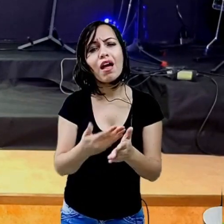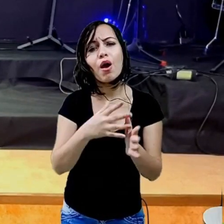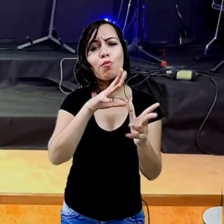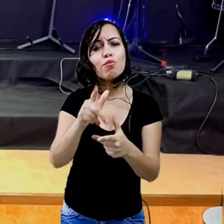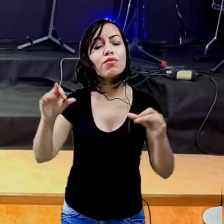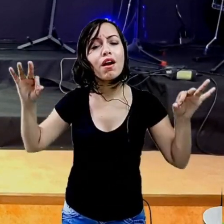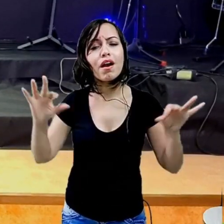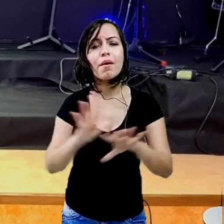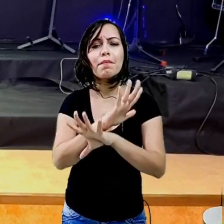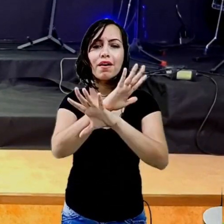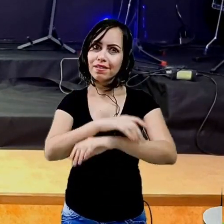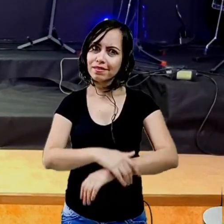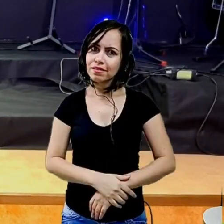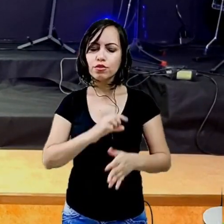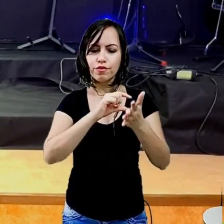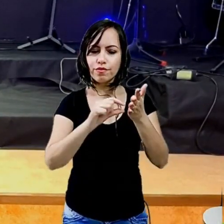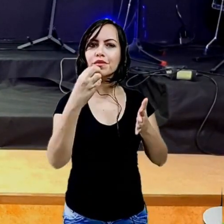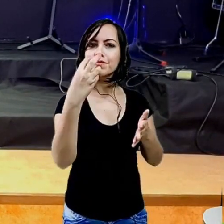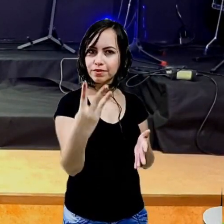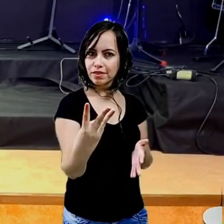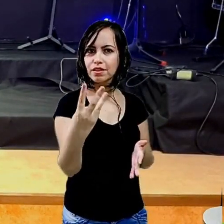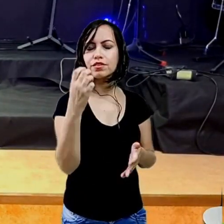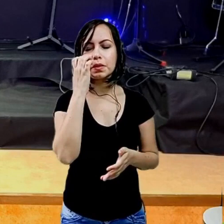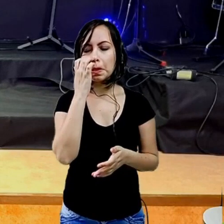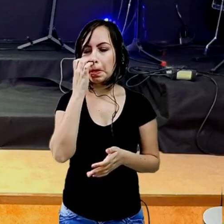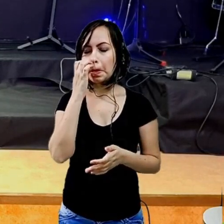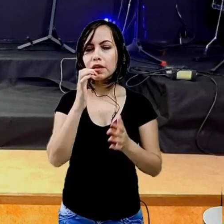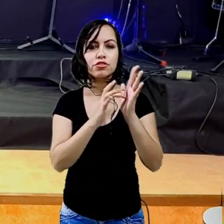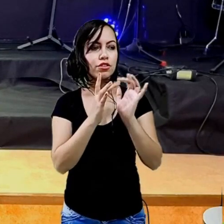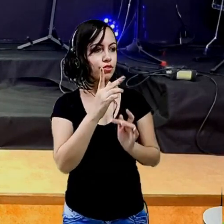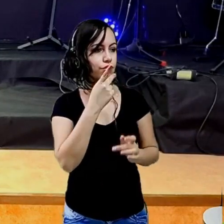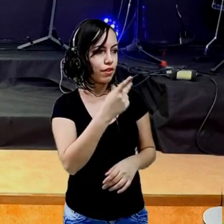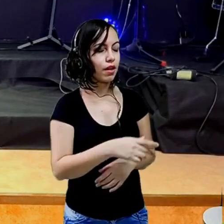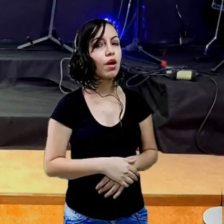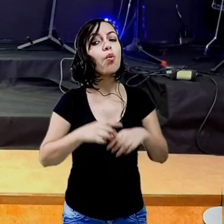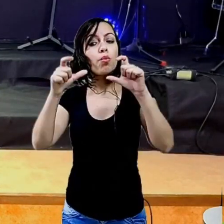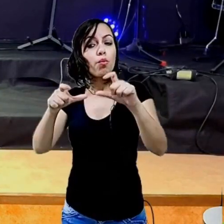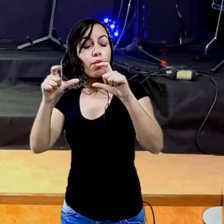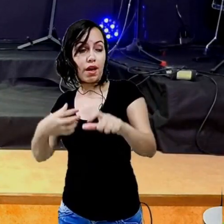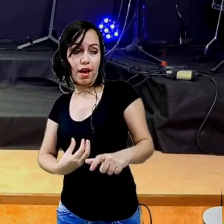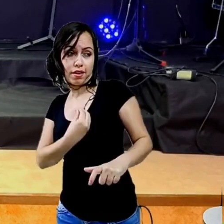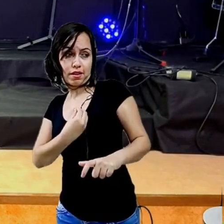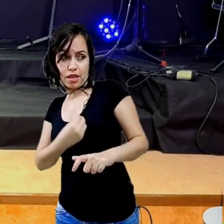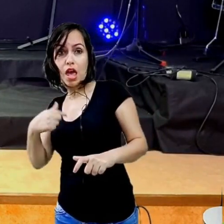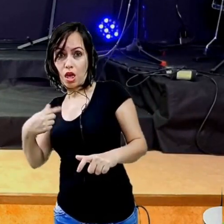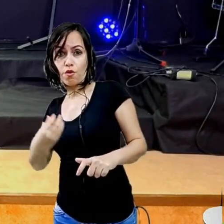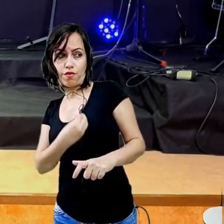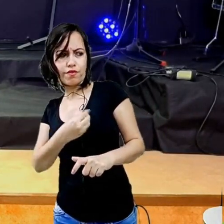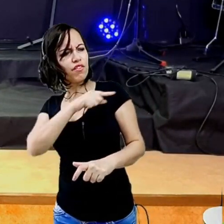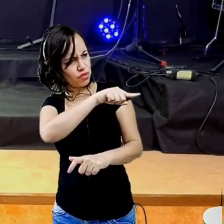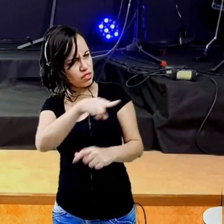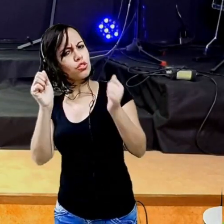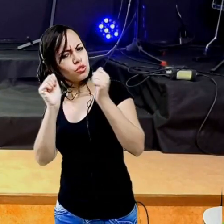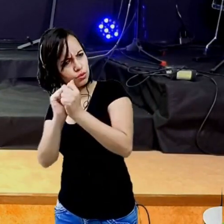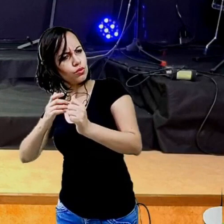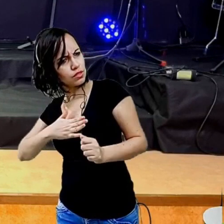que coisa maravilhosa no versículo 3. Jesus disse: onde eu estiver, vocês vão estar